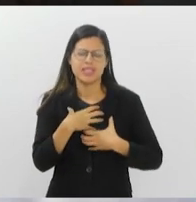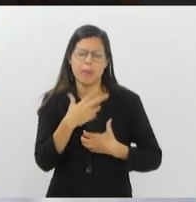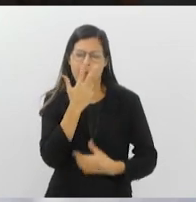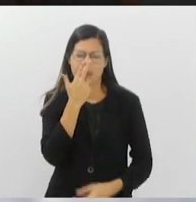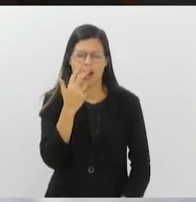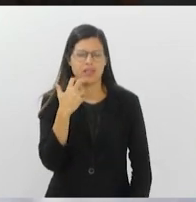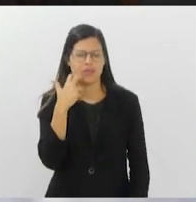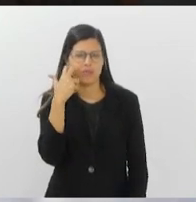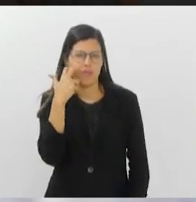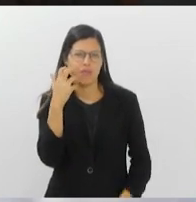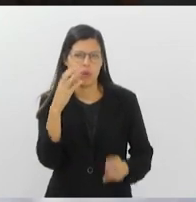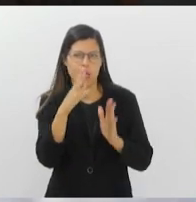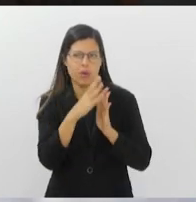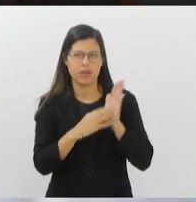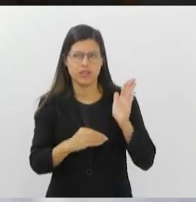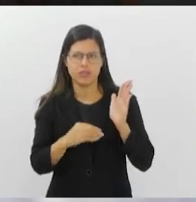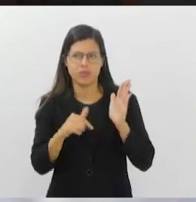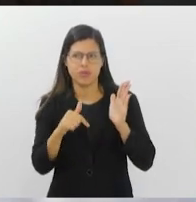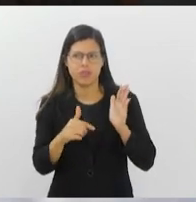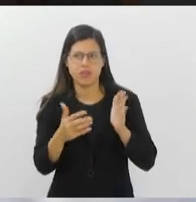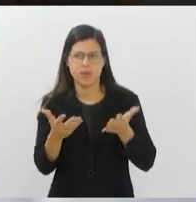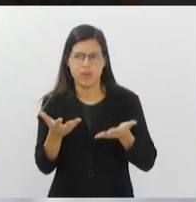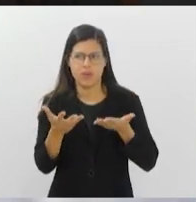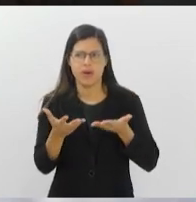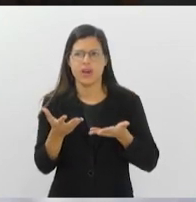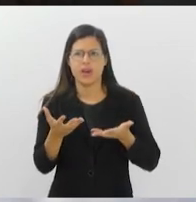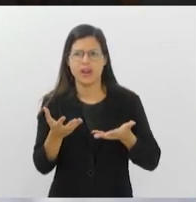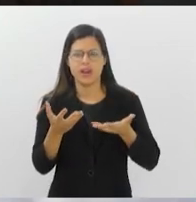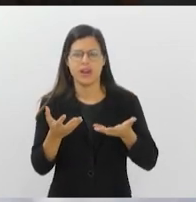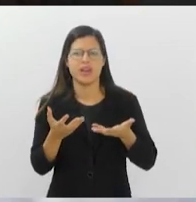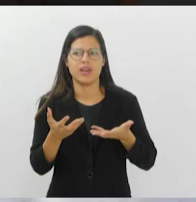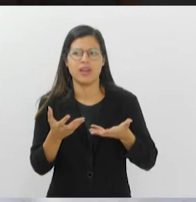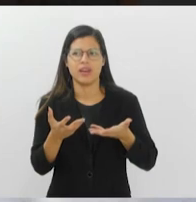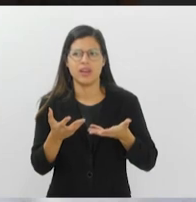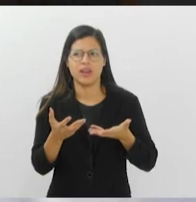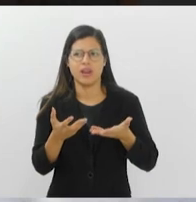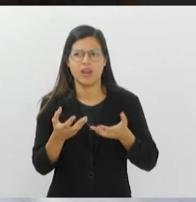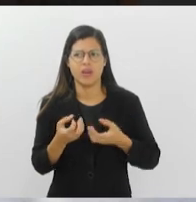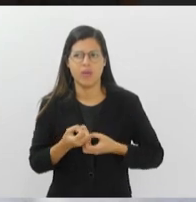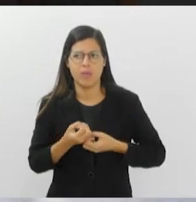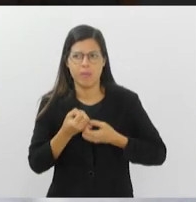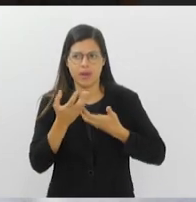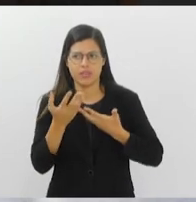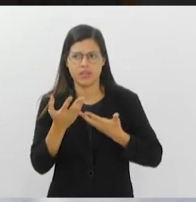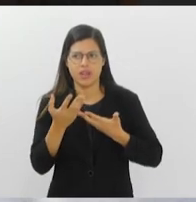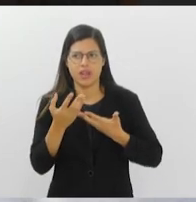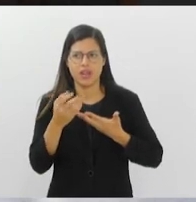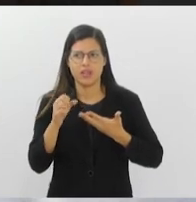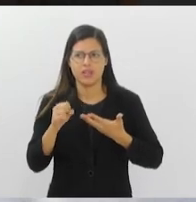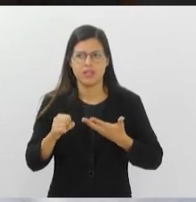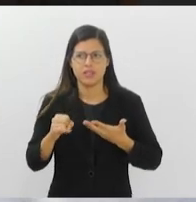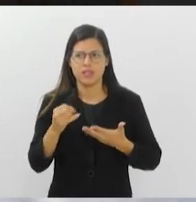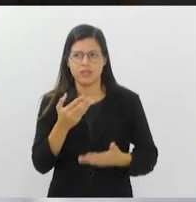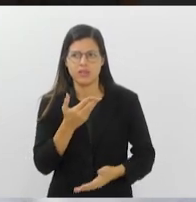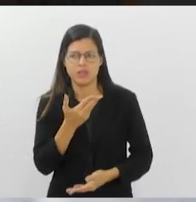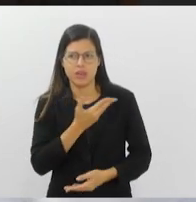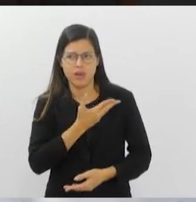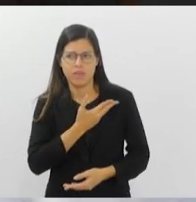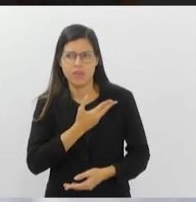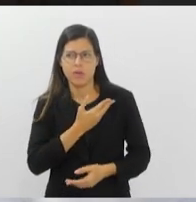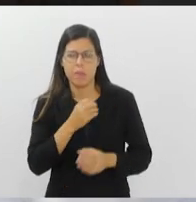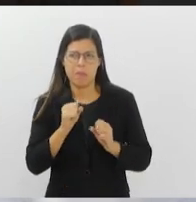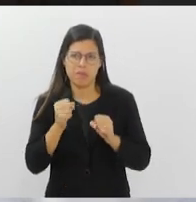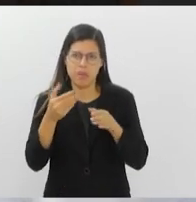com esse formato, que eu vou querer partilhar, como a gente faz tudo na frente, com os companheiros e companheiras que puderem participar com a gente das próximas